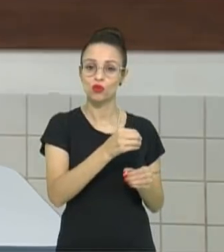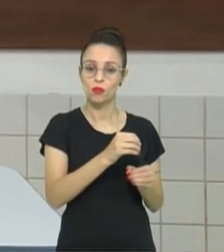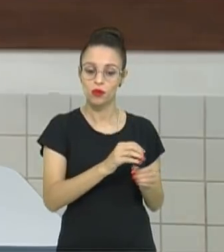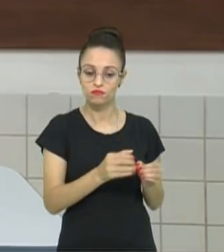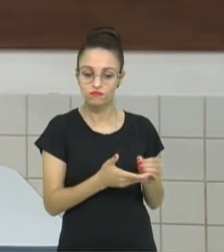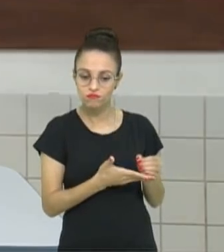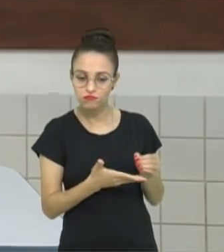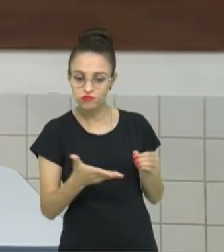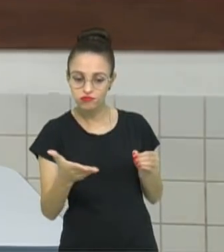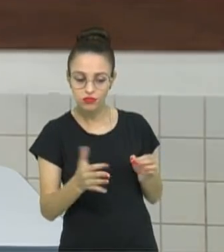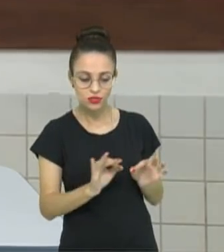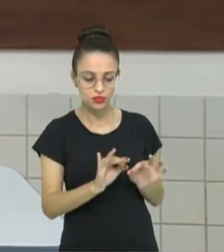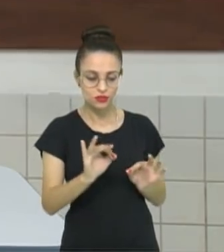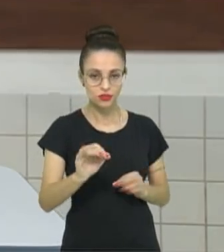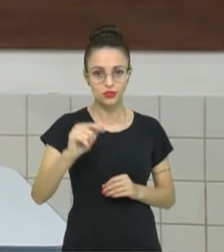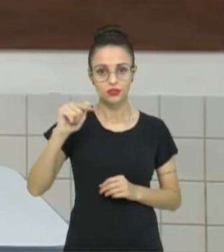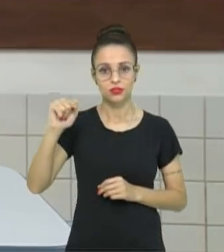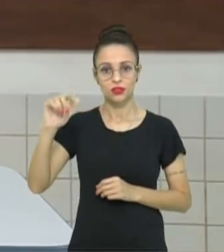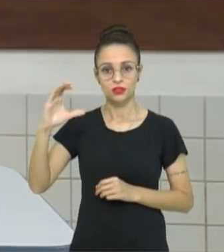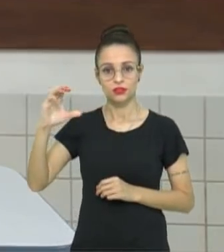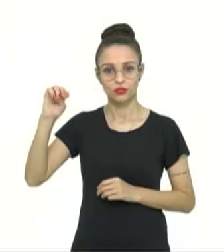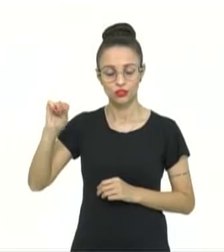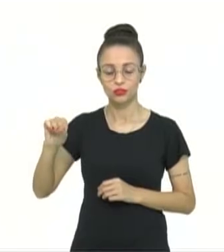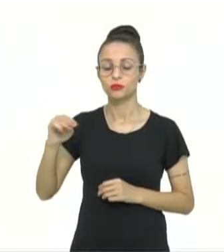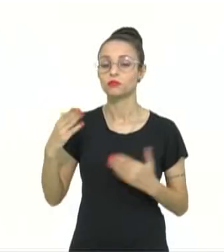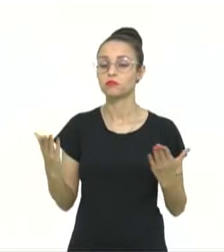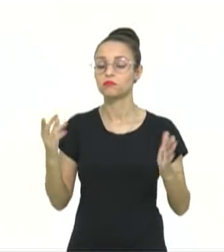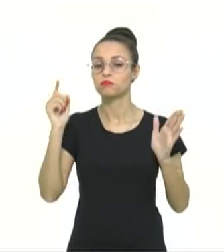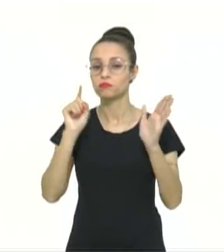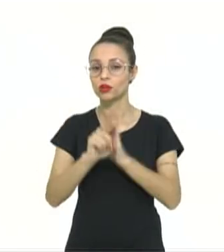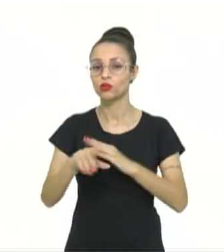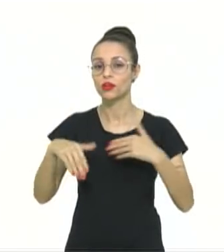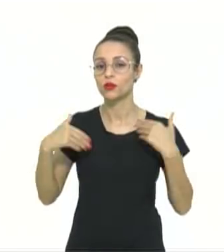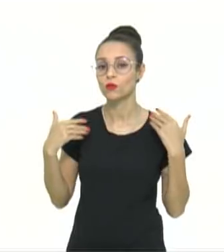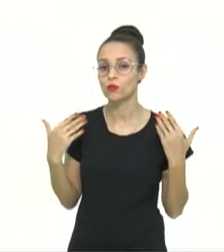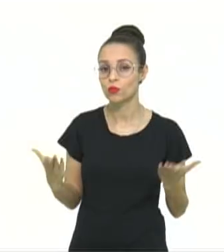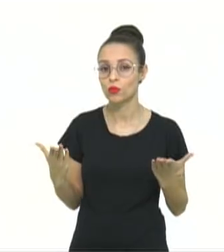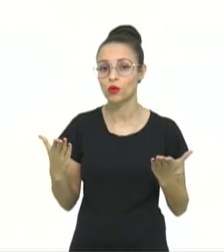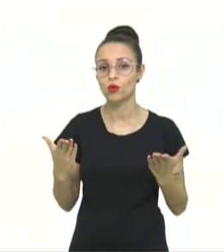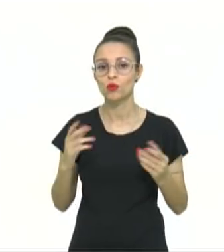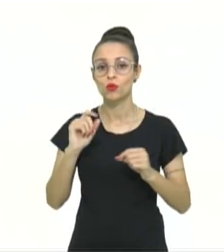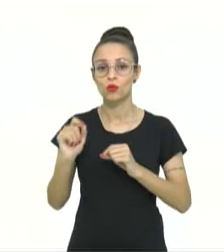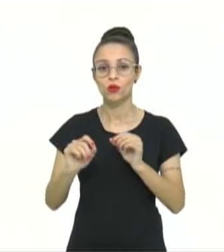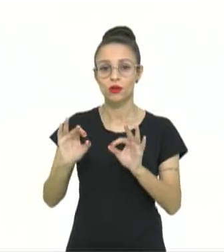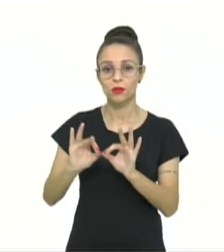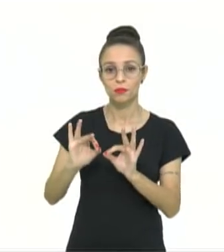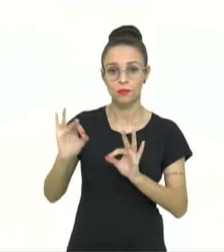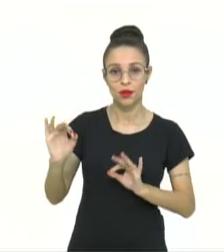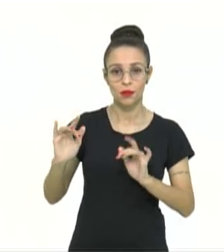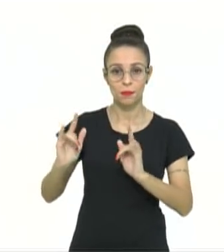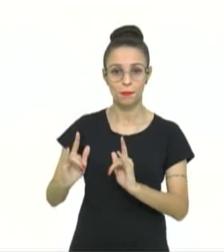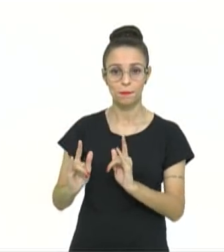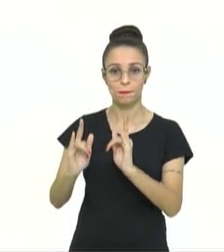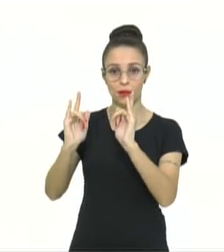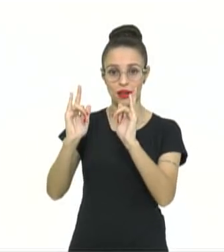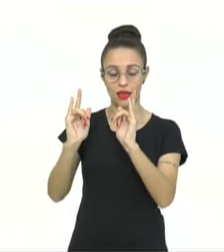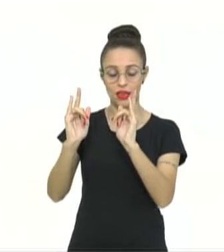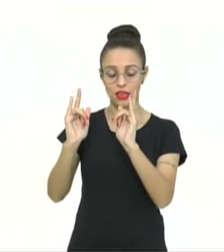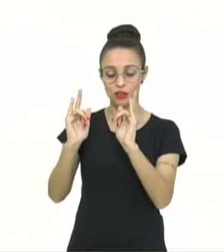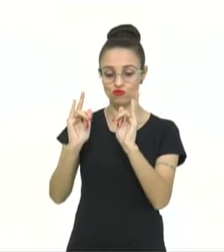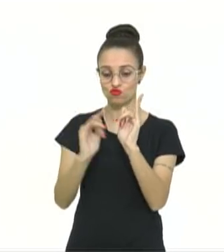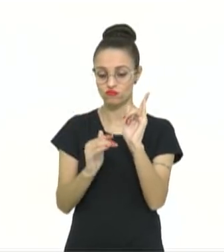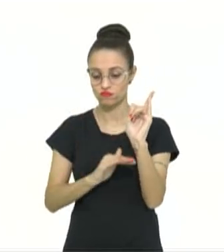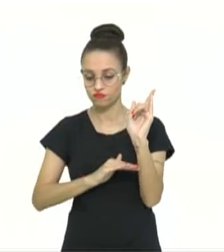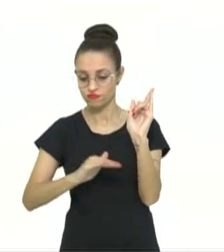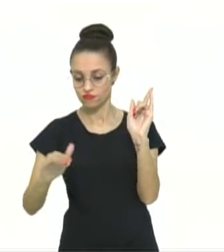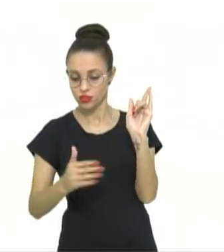mede 7 centímetros. E ele quer saber, então, qual é a medida da sombra do prédio. Então, o que